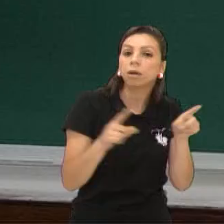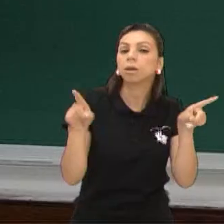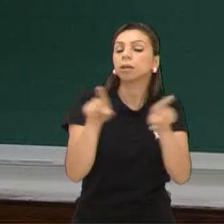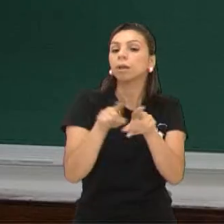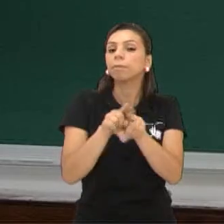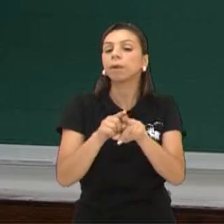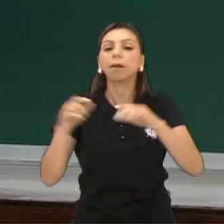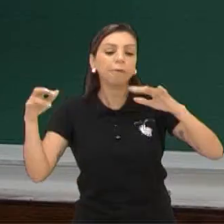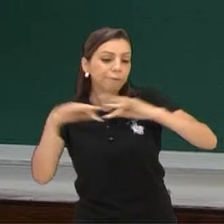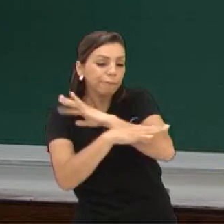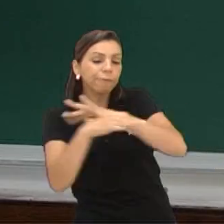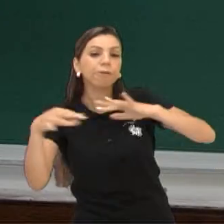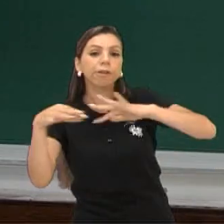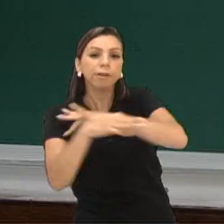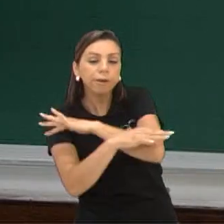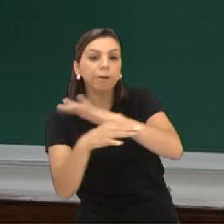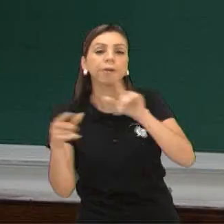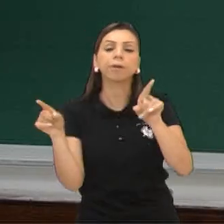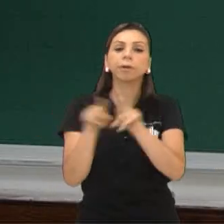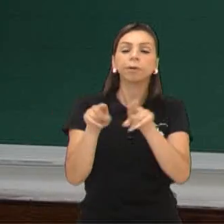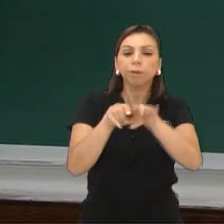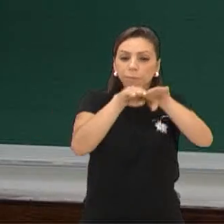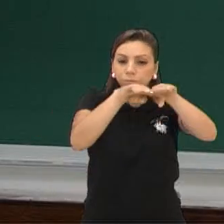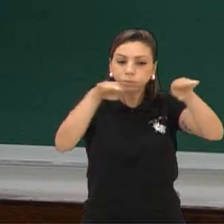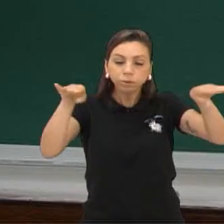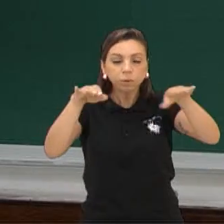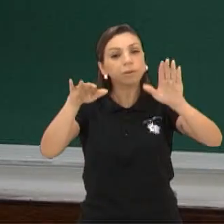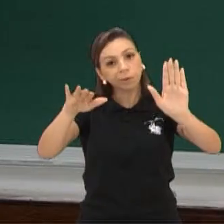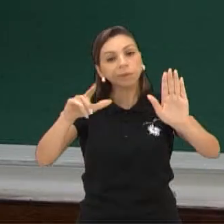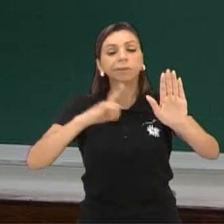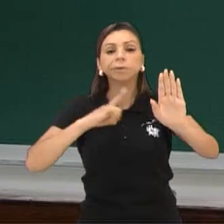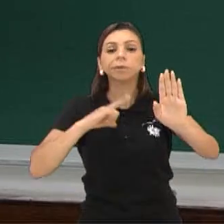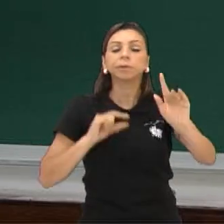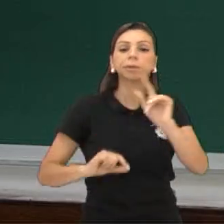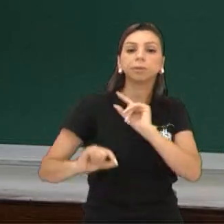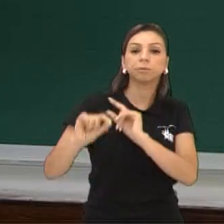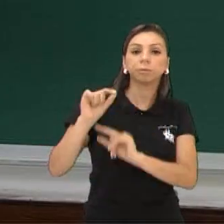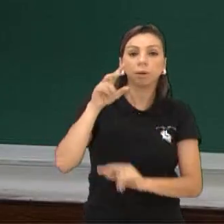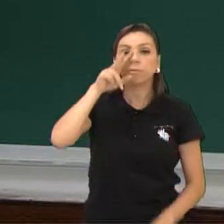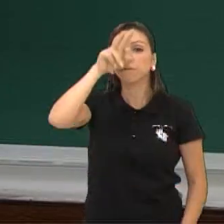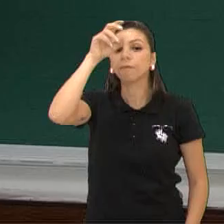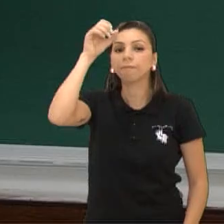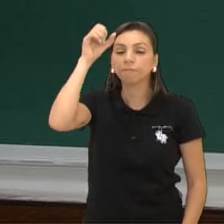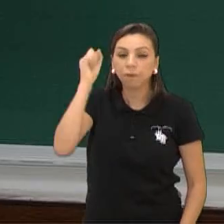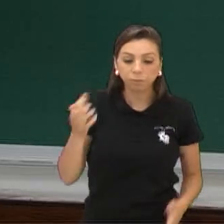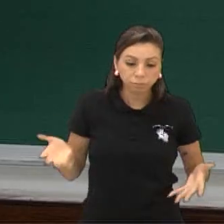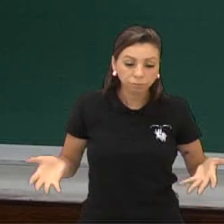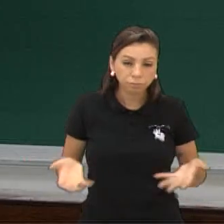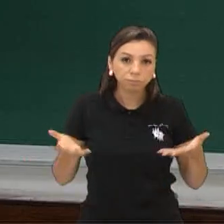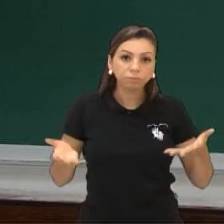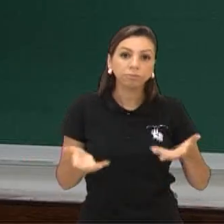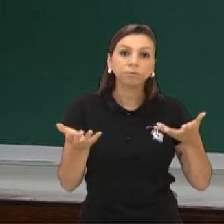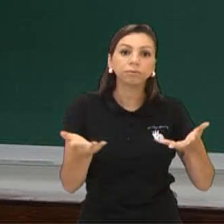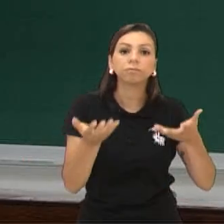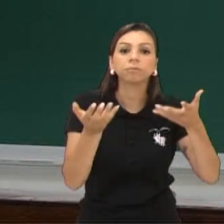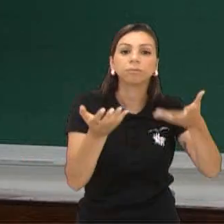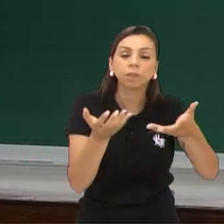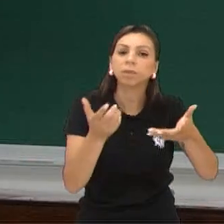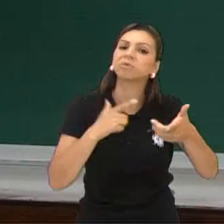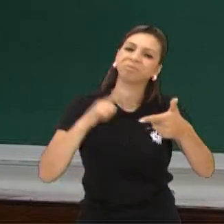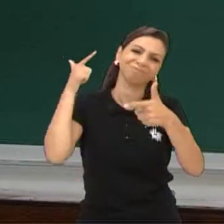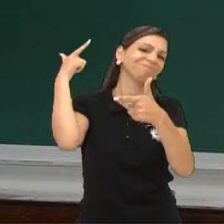vias, impermeabilização, verticalização, nós vamos ter uma intensificação que gerou